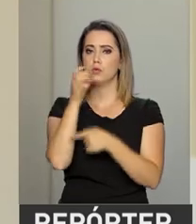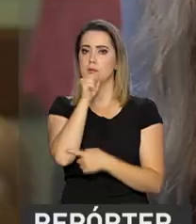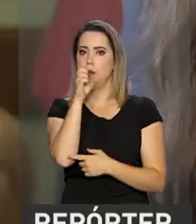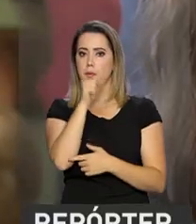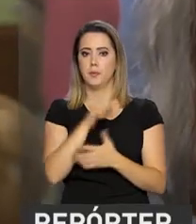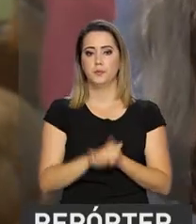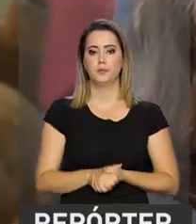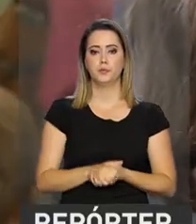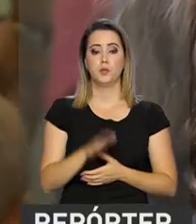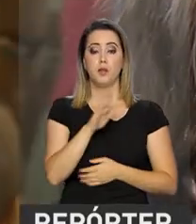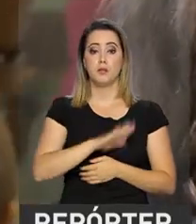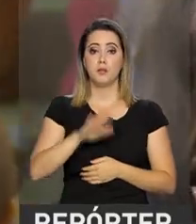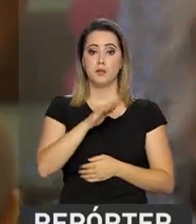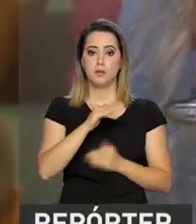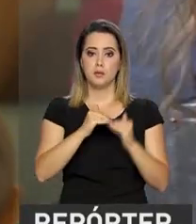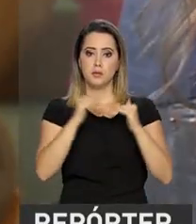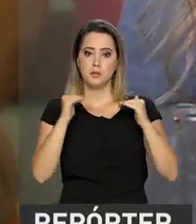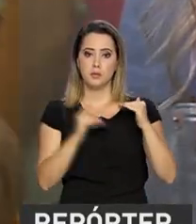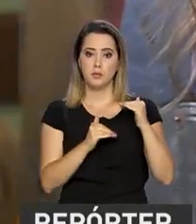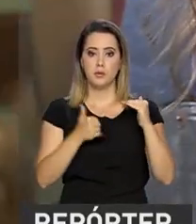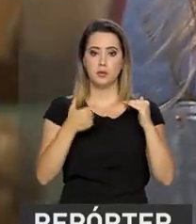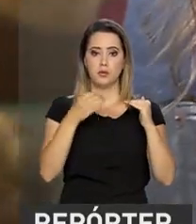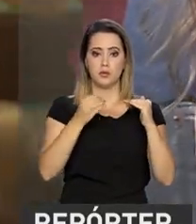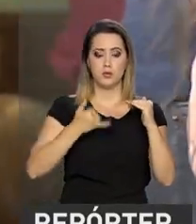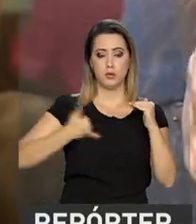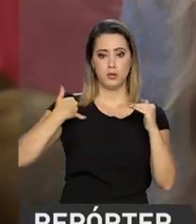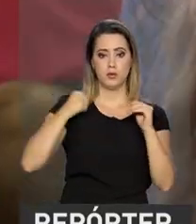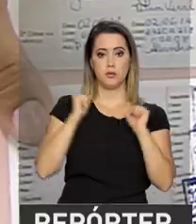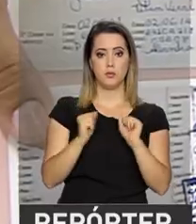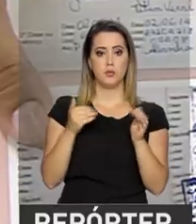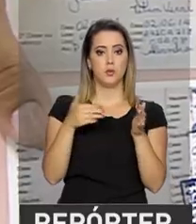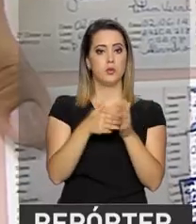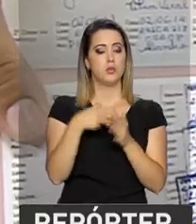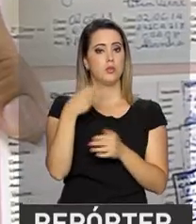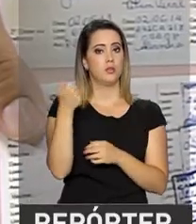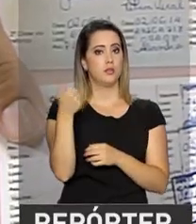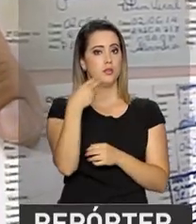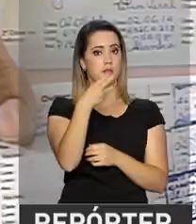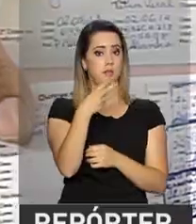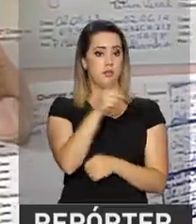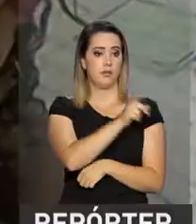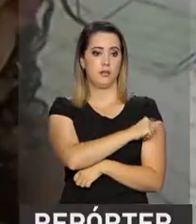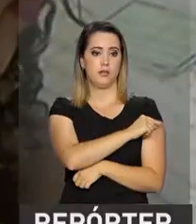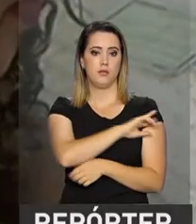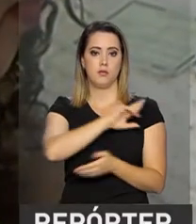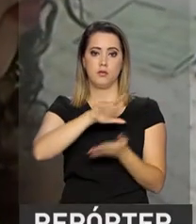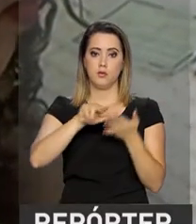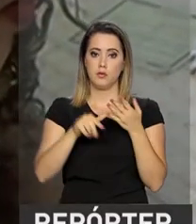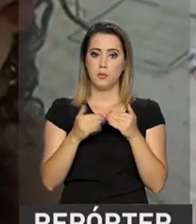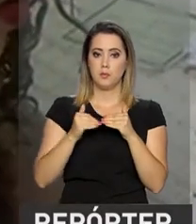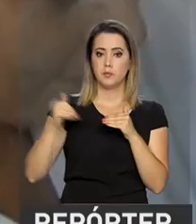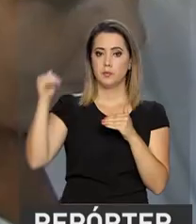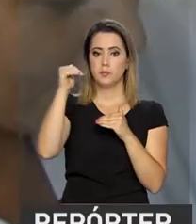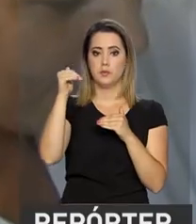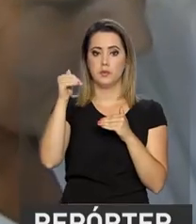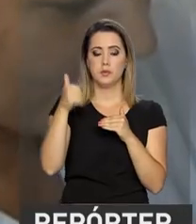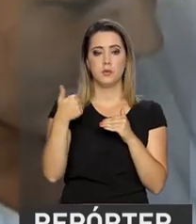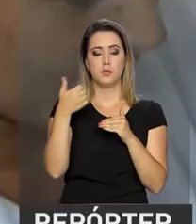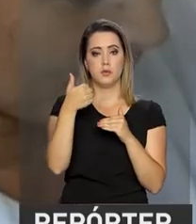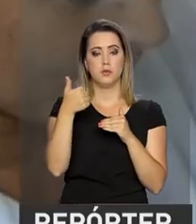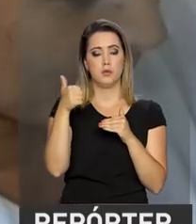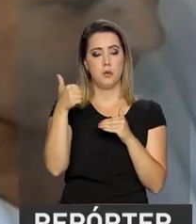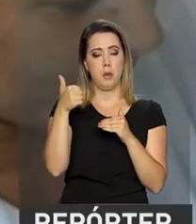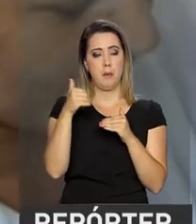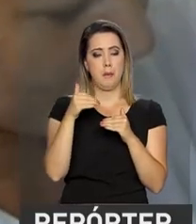às crianças menores de 10 anos podem receber até 13 tipos de vacina já para os adolescentes menores